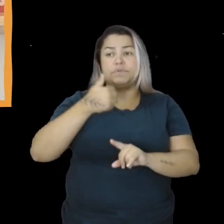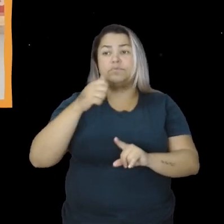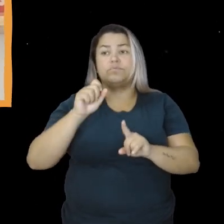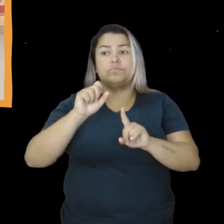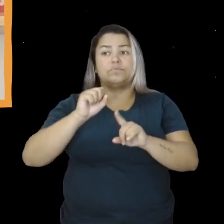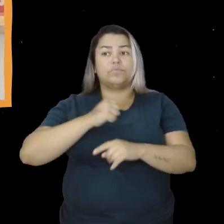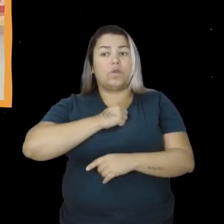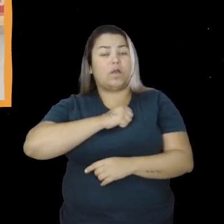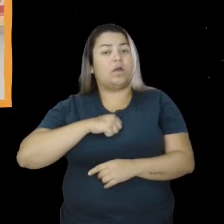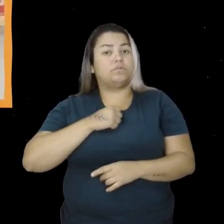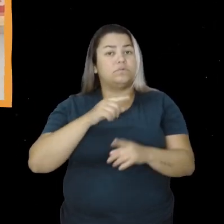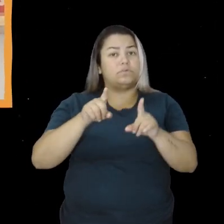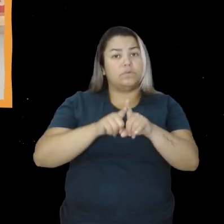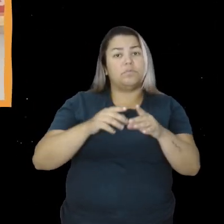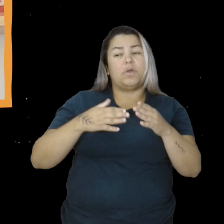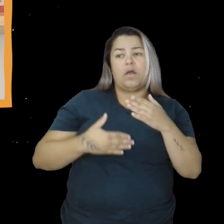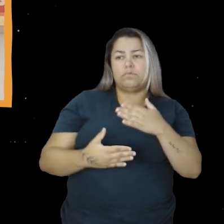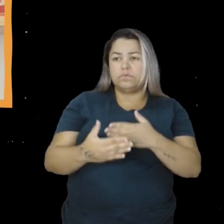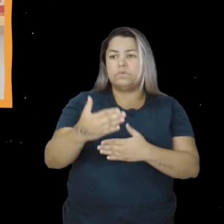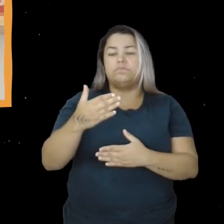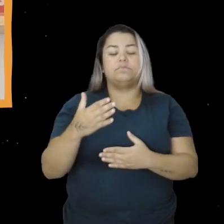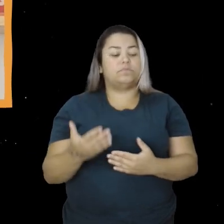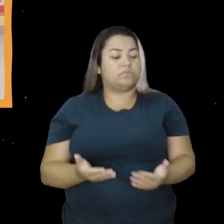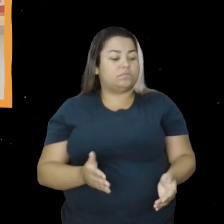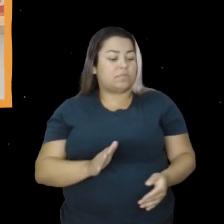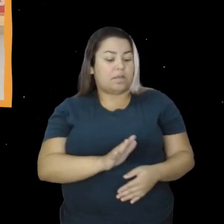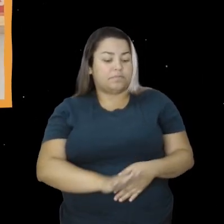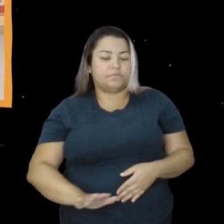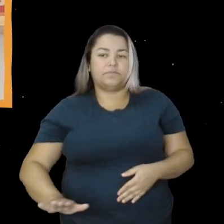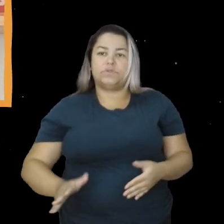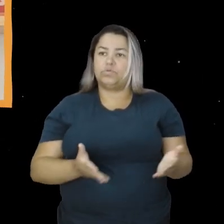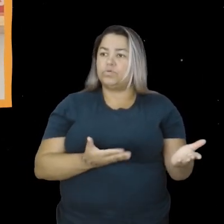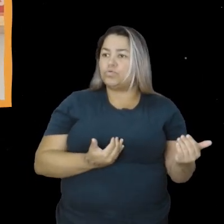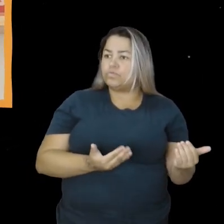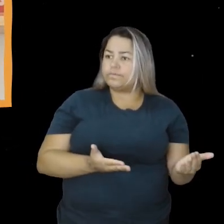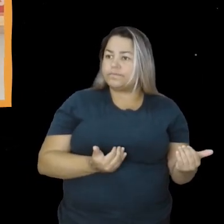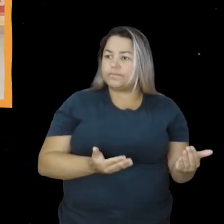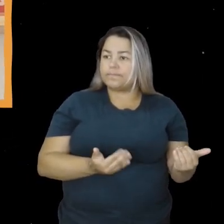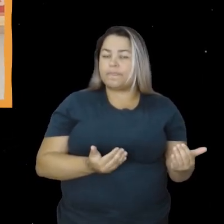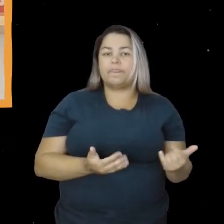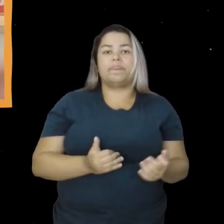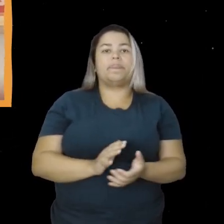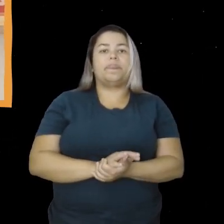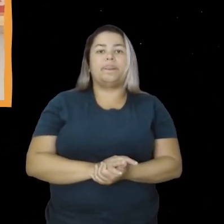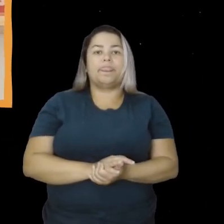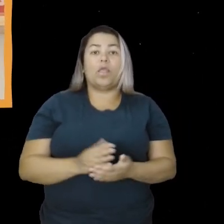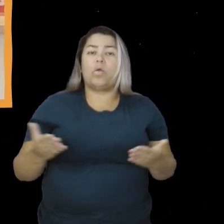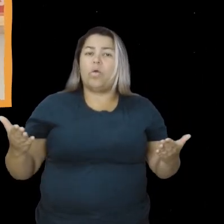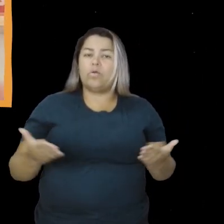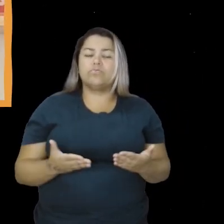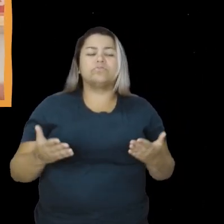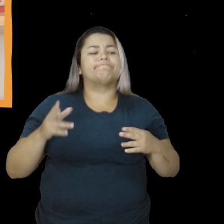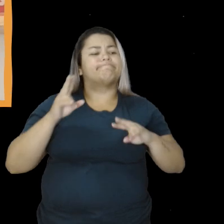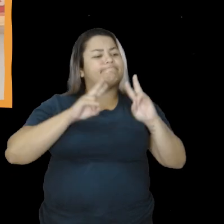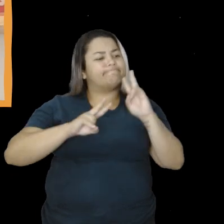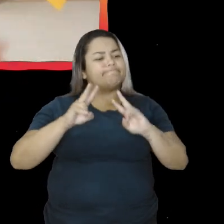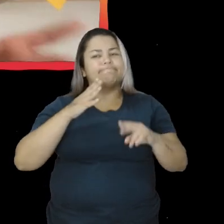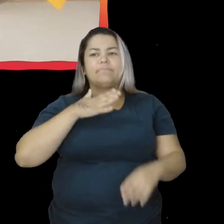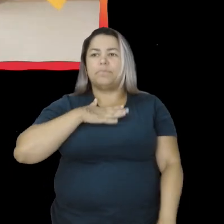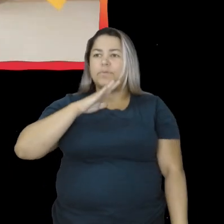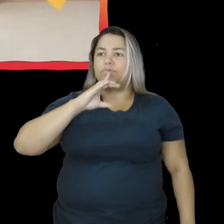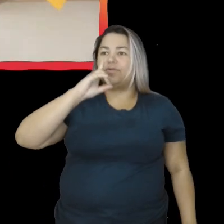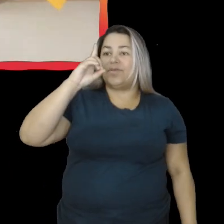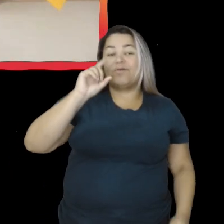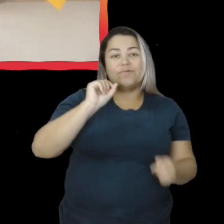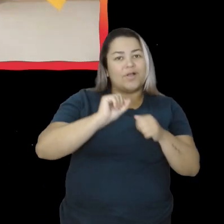destruição de direitos, ao longo da minha infância e juventude. E aí, hoje eu olho para trás e acho, meu Deus, eu fiz tanta coisa